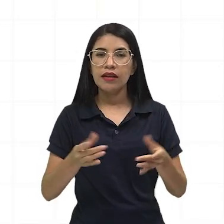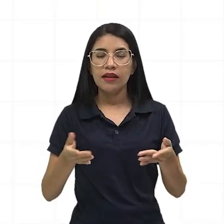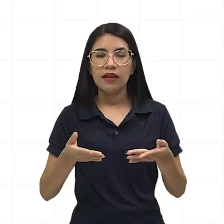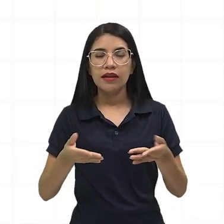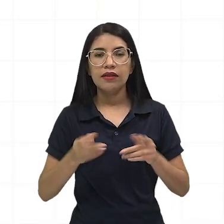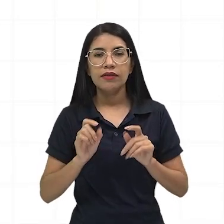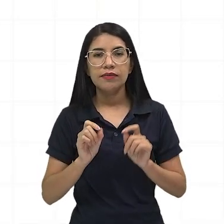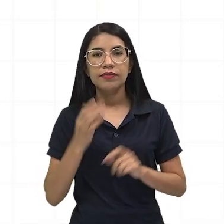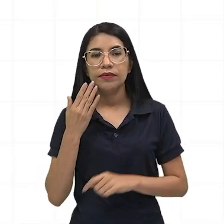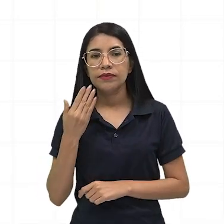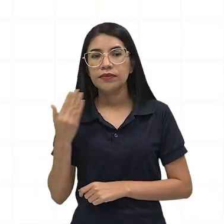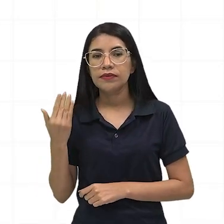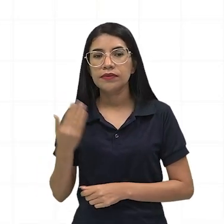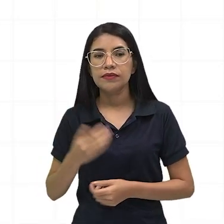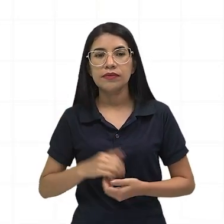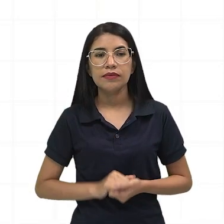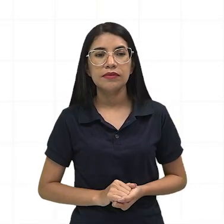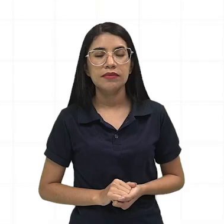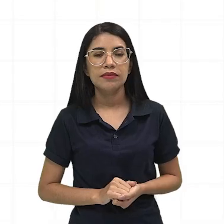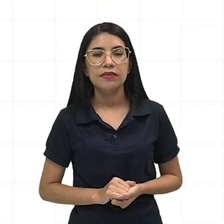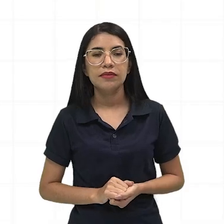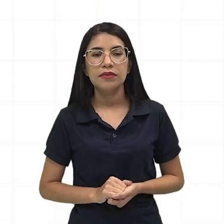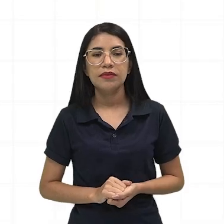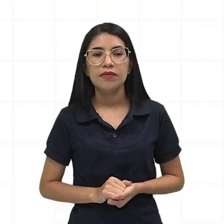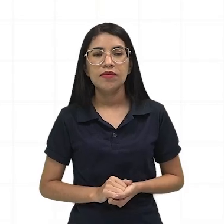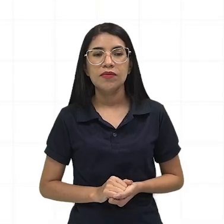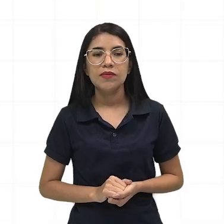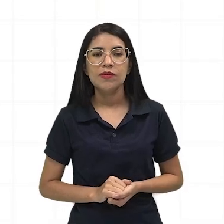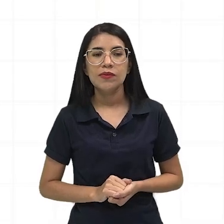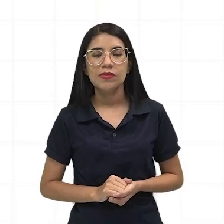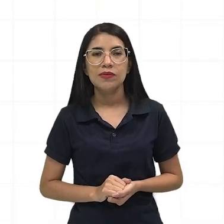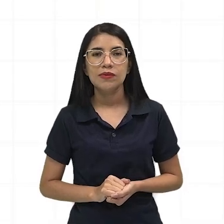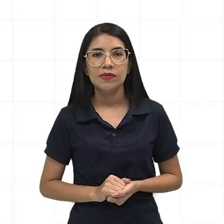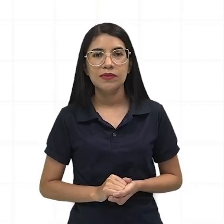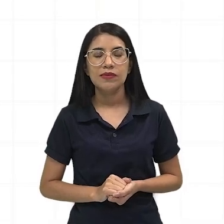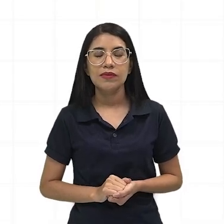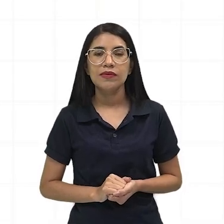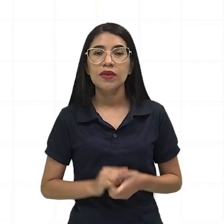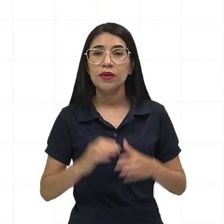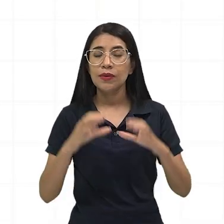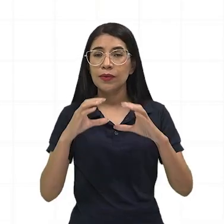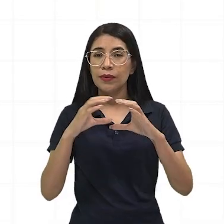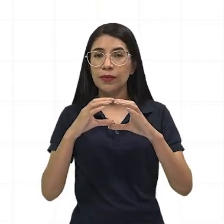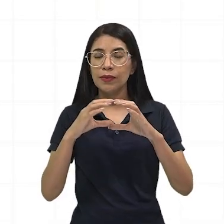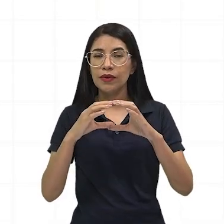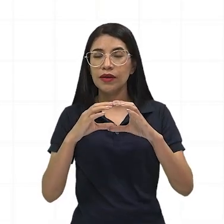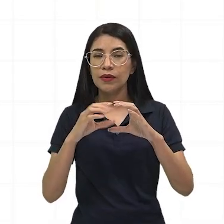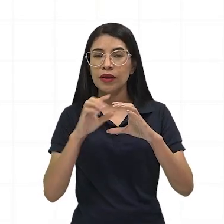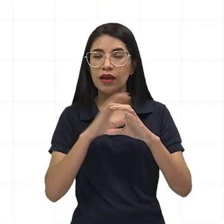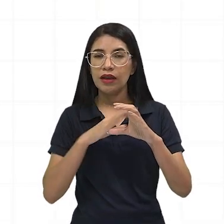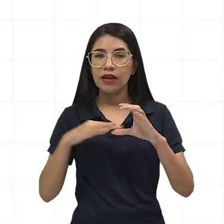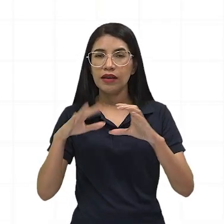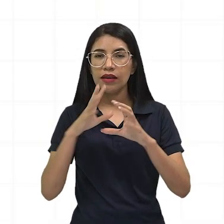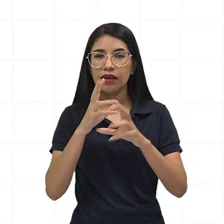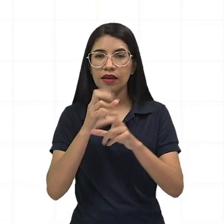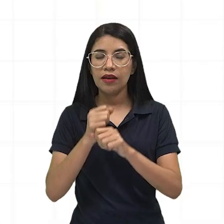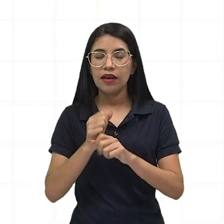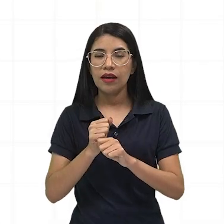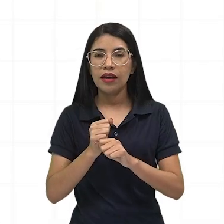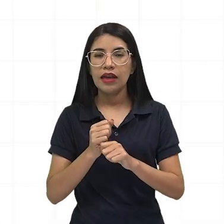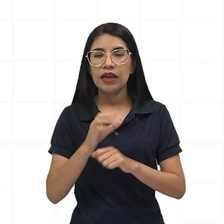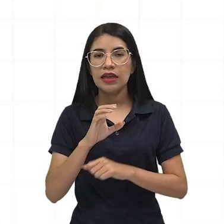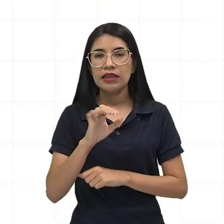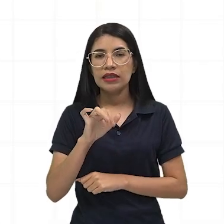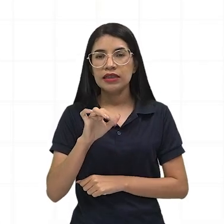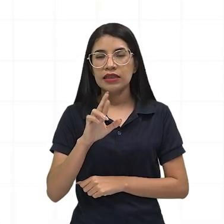Olha, perímetro do círculo. No caso do círculo, o perímetro é chamado de circunferência. Olha